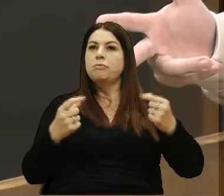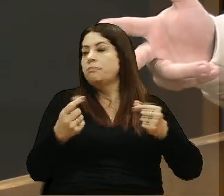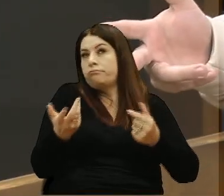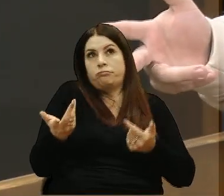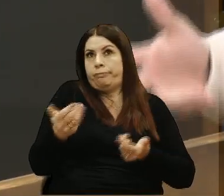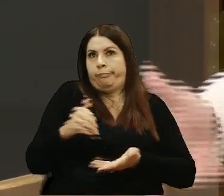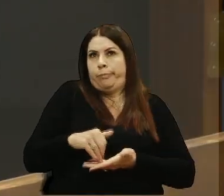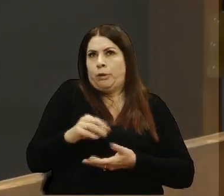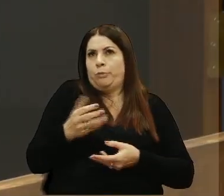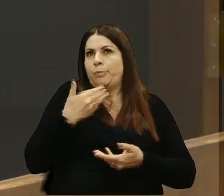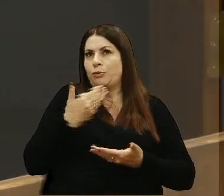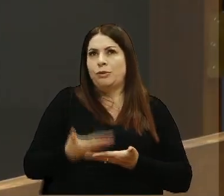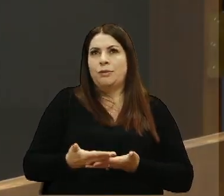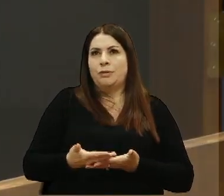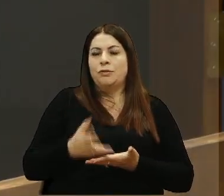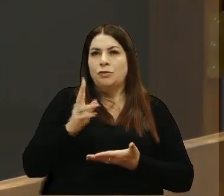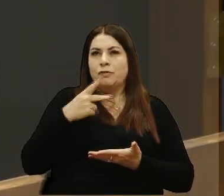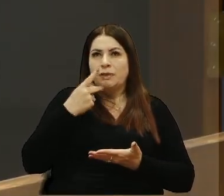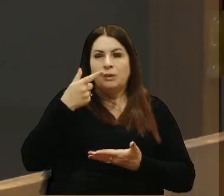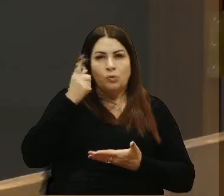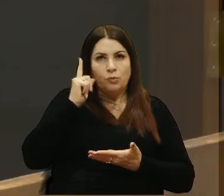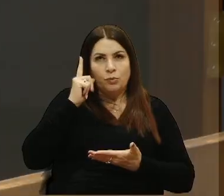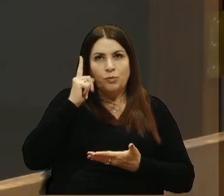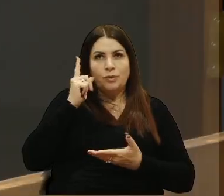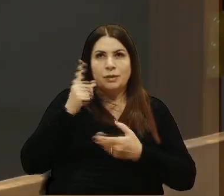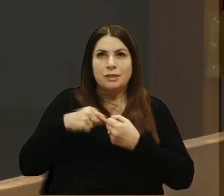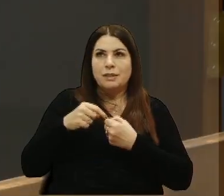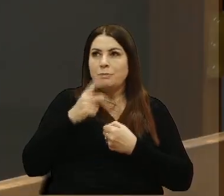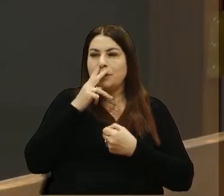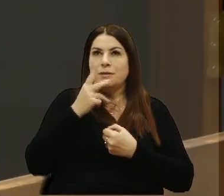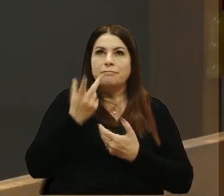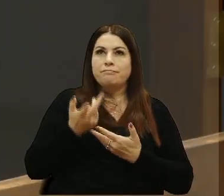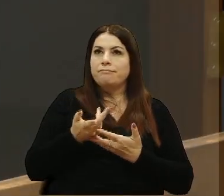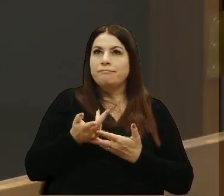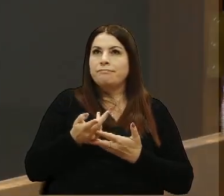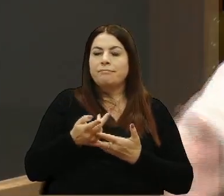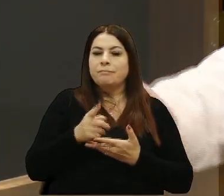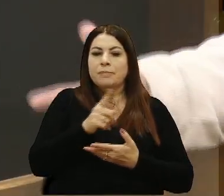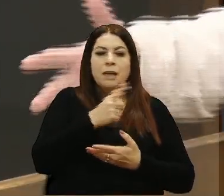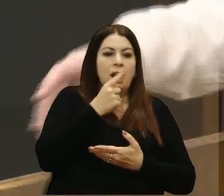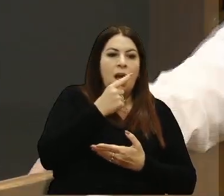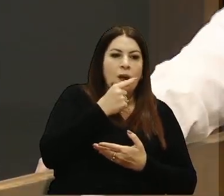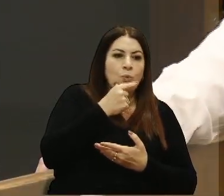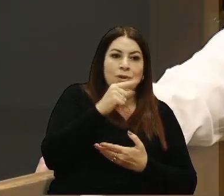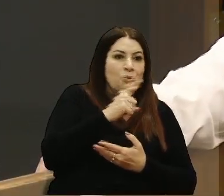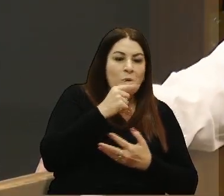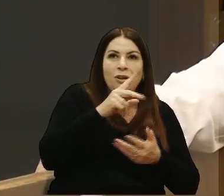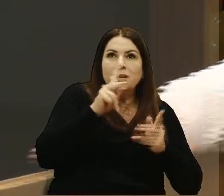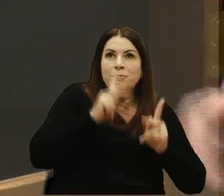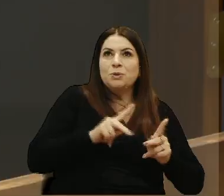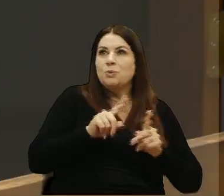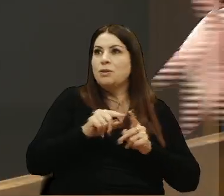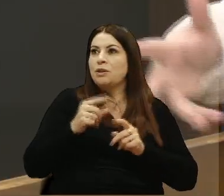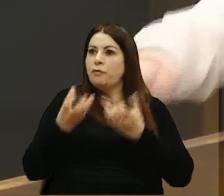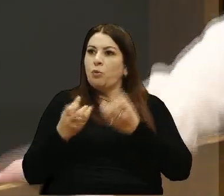mínimo. Eu já falei ontem, aqui nessa cidade, parece que água não molha e que fogo não queima, porque